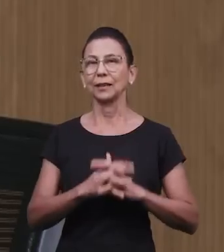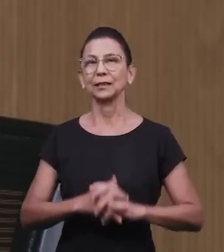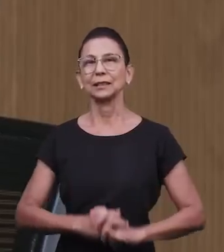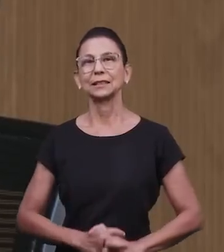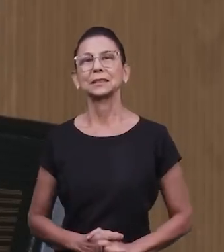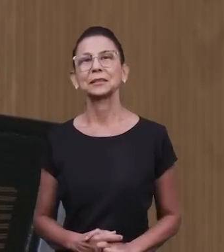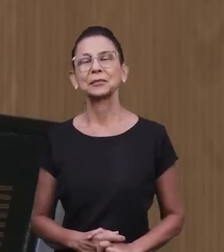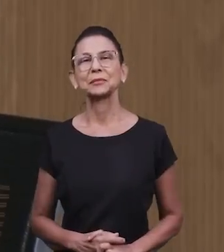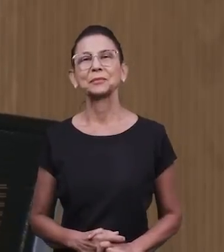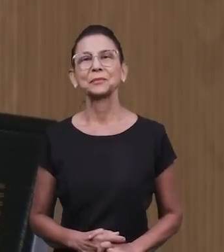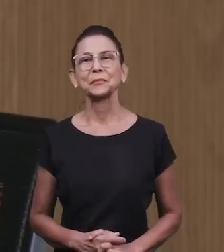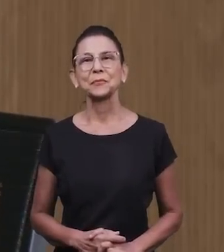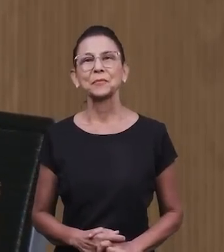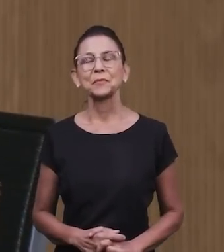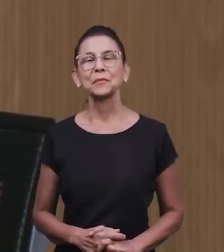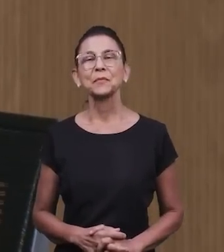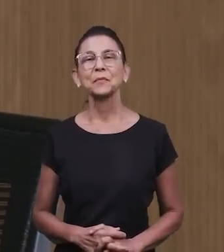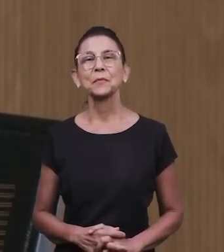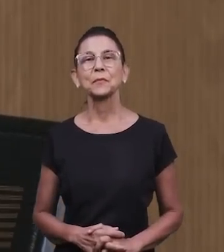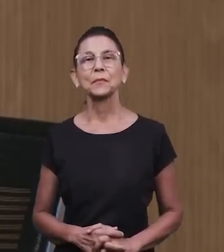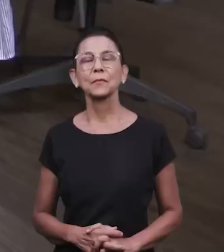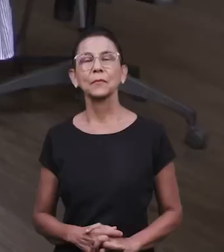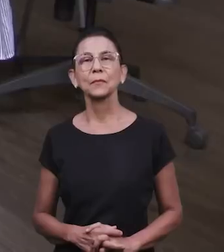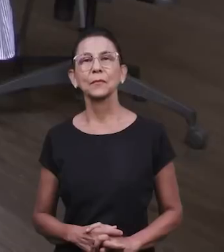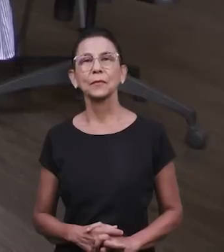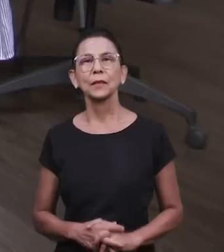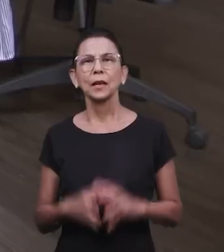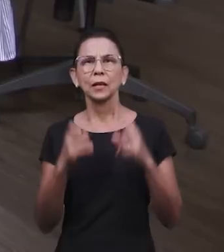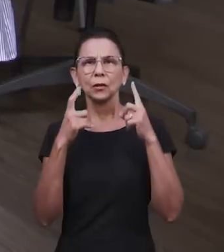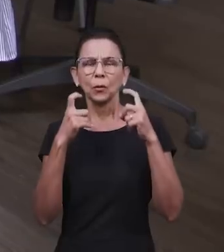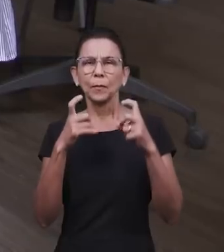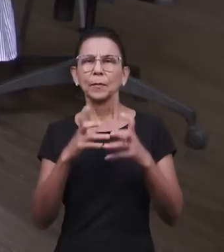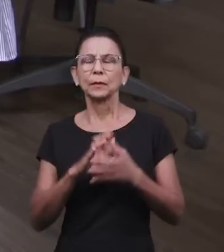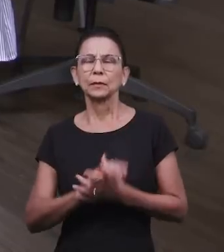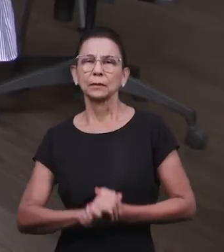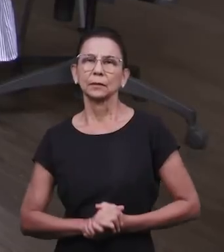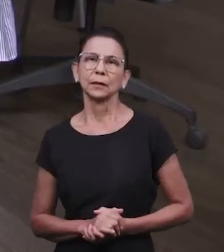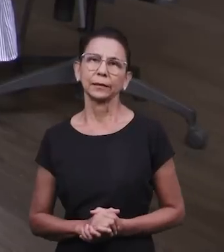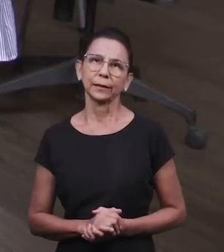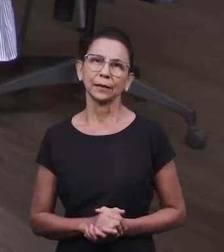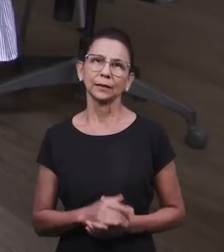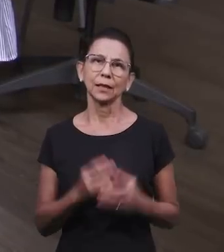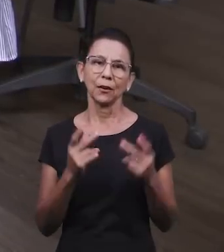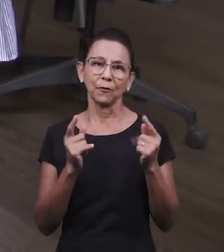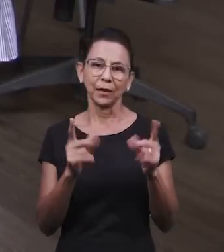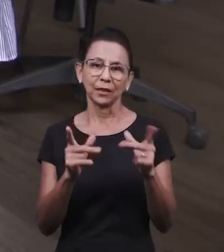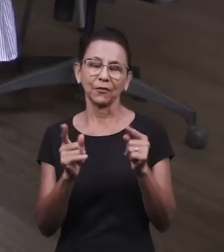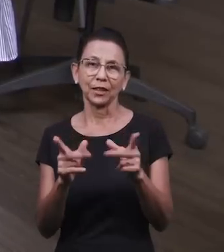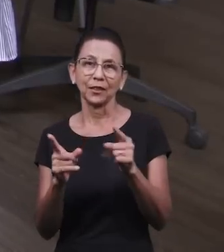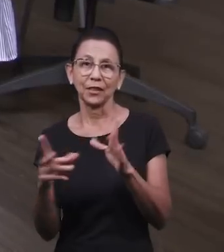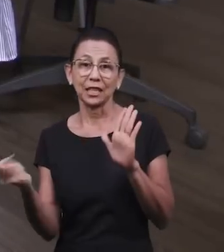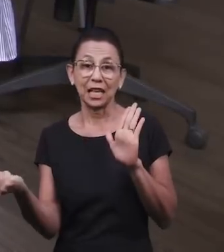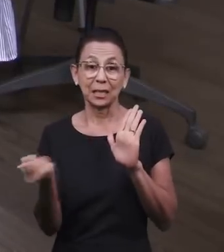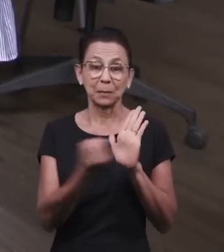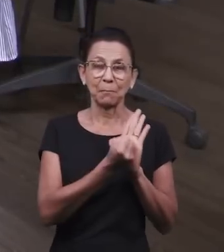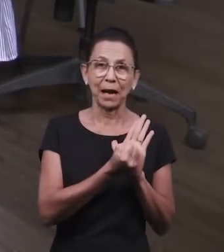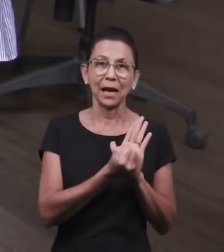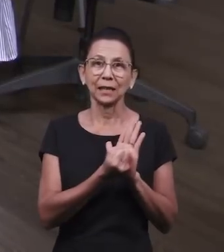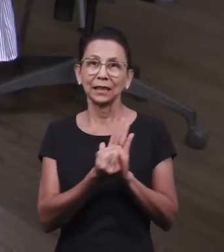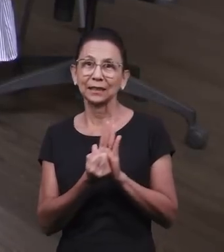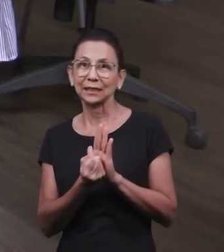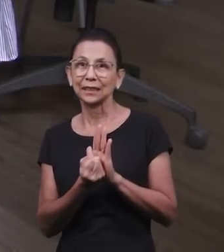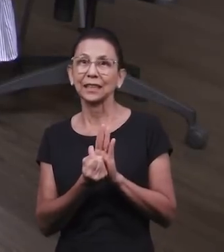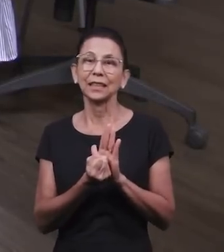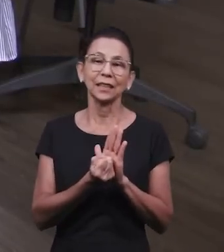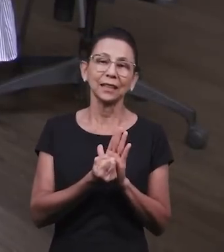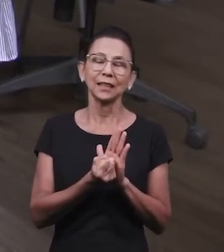vamos ver se o nosso convidado especial vai concordar comigo. O grande interesse é comercial. porque as empresas, as grandes marcas